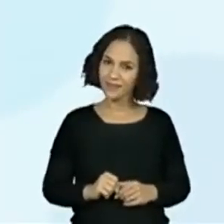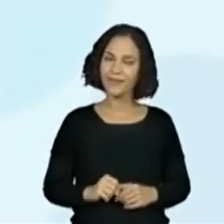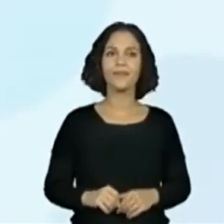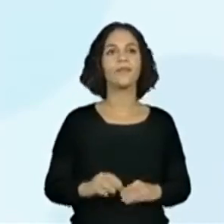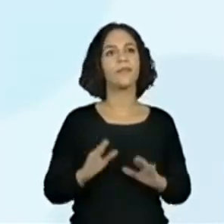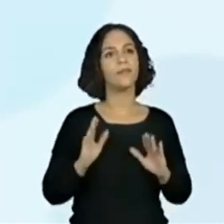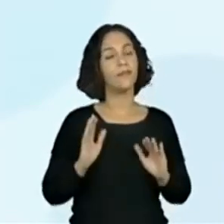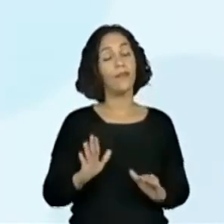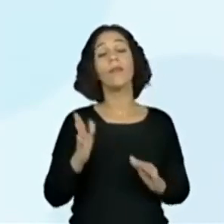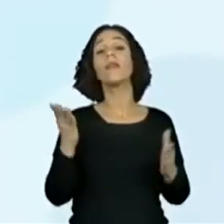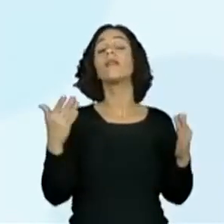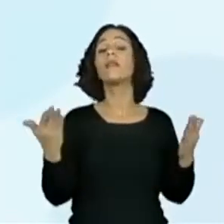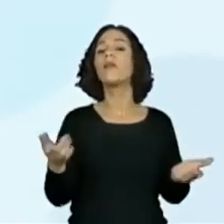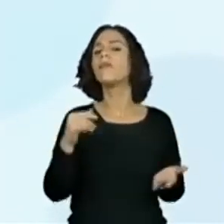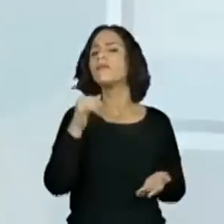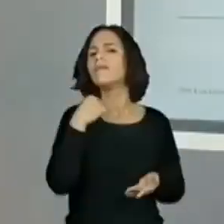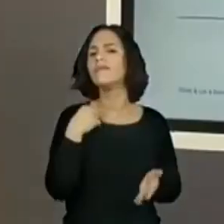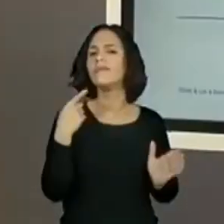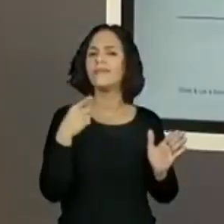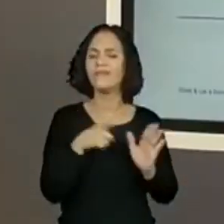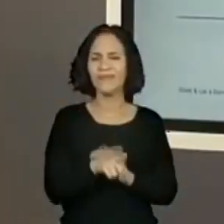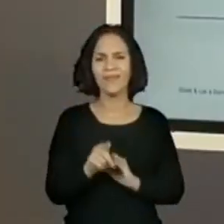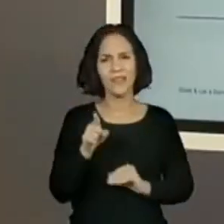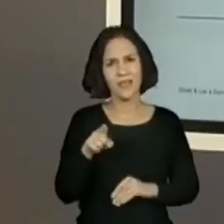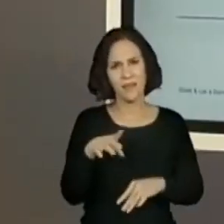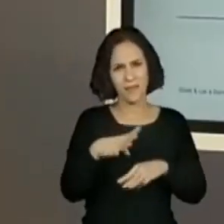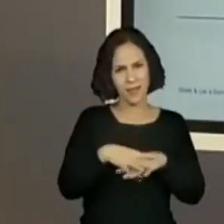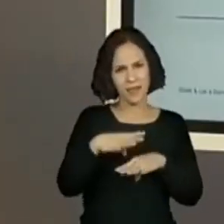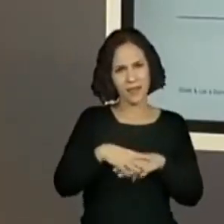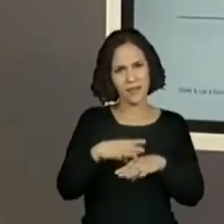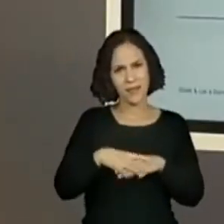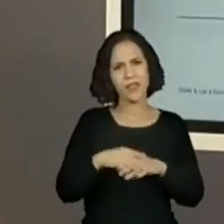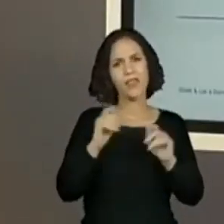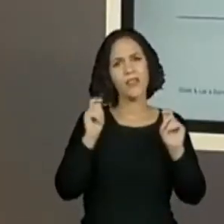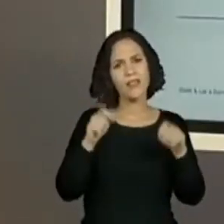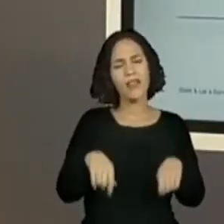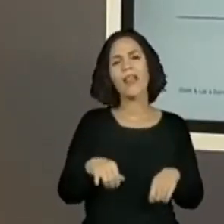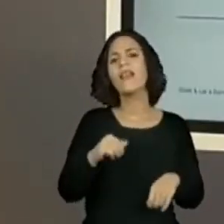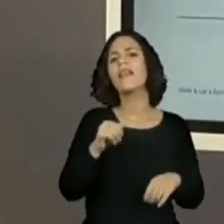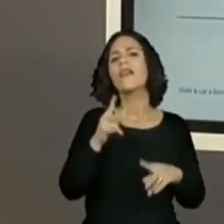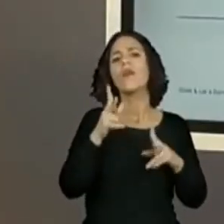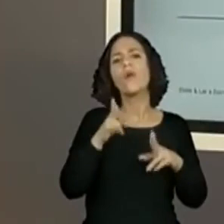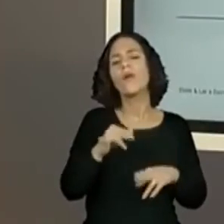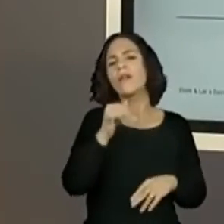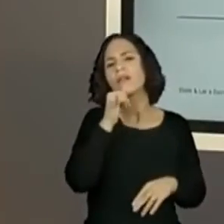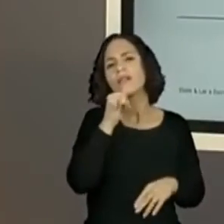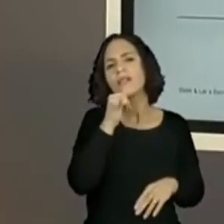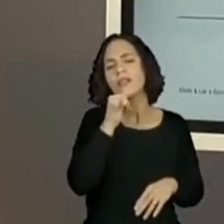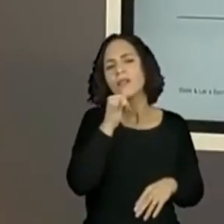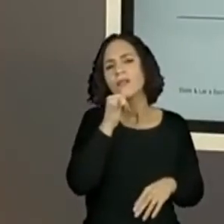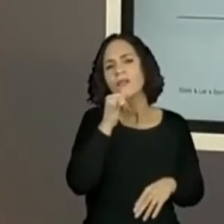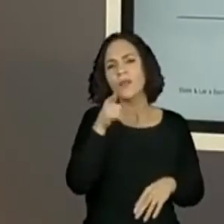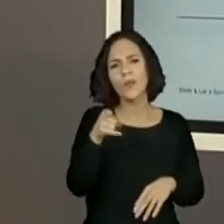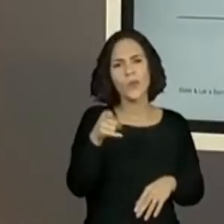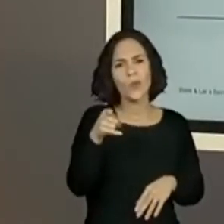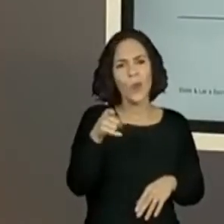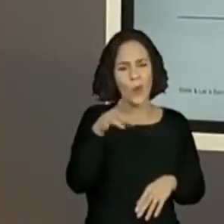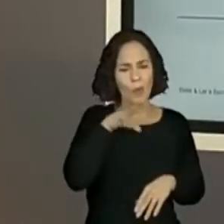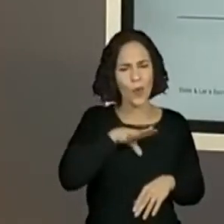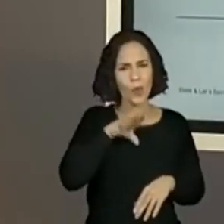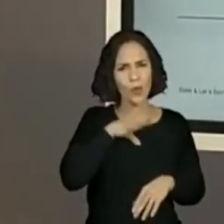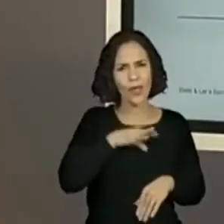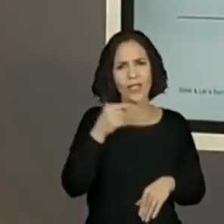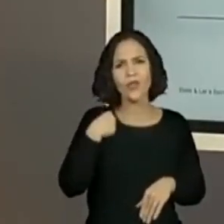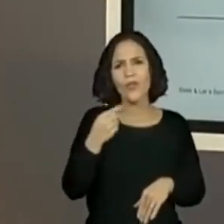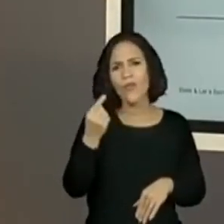mais longe. Será que em matemática eu posso usar aquilo que a gente usa em língua portuguesa de ir conferir?